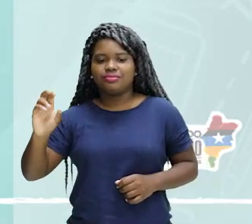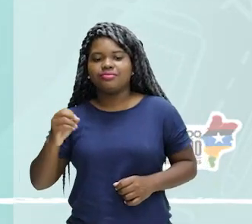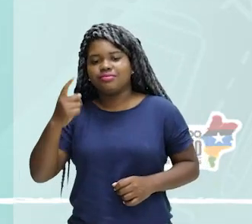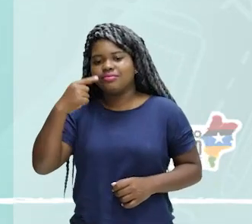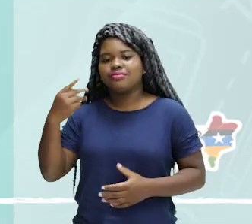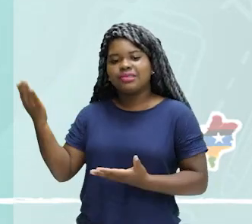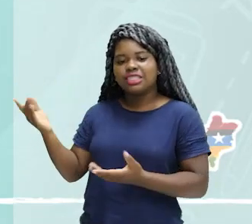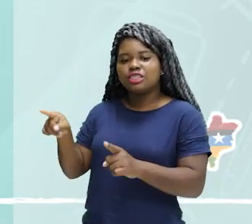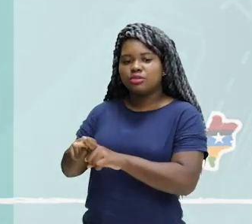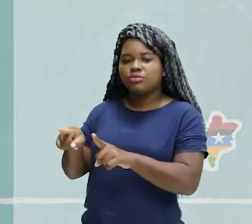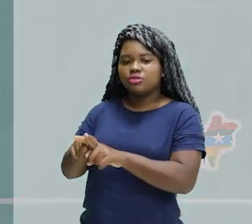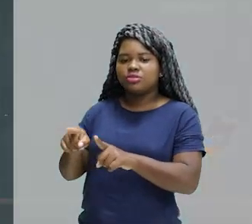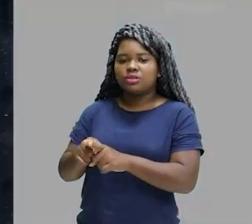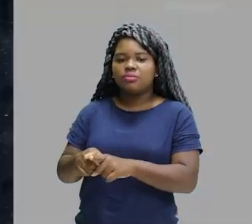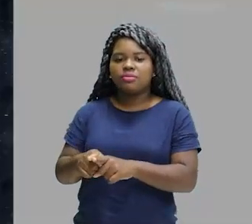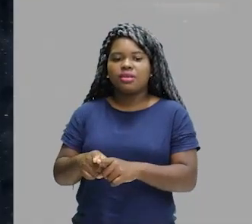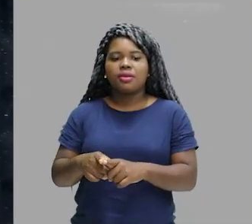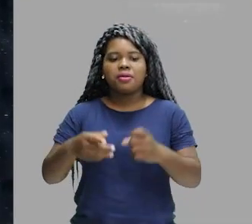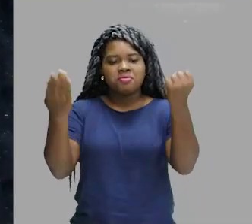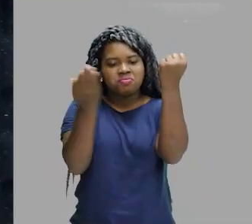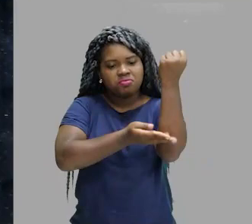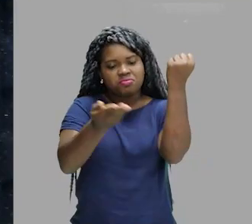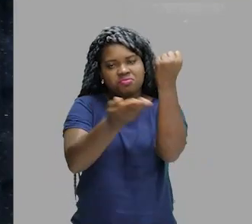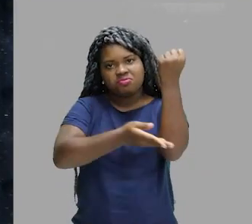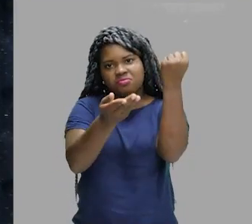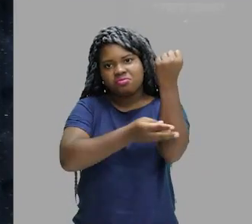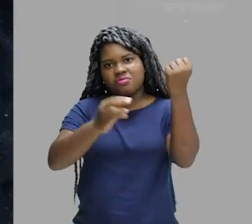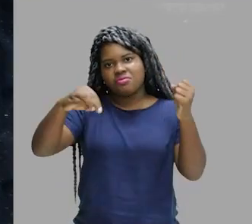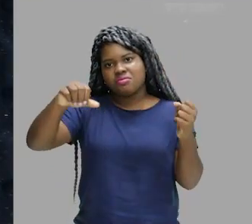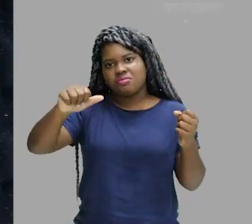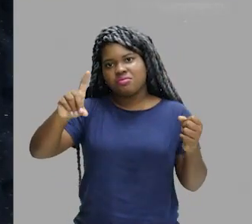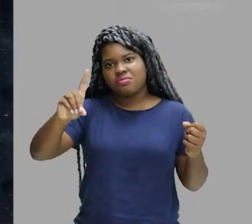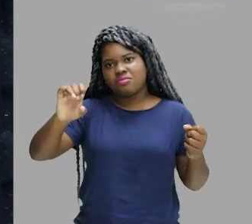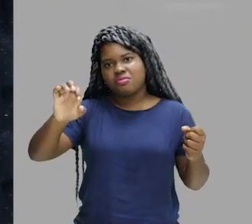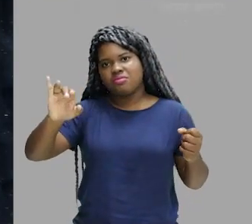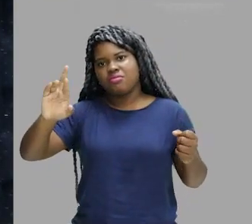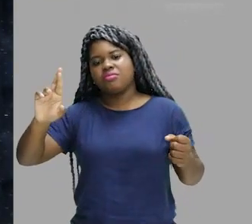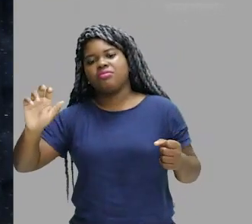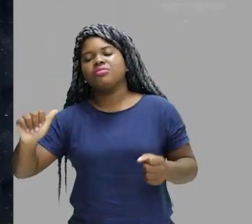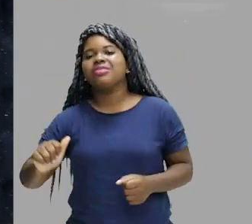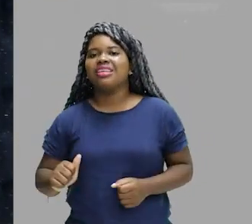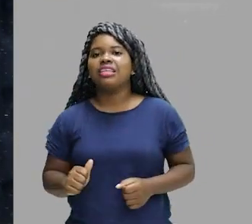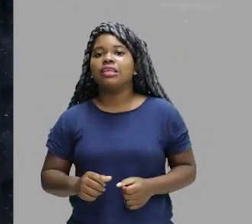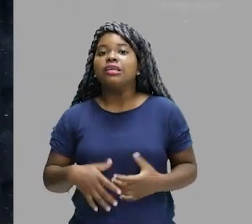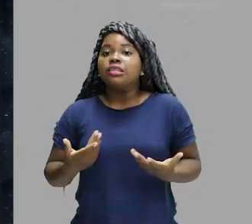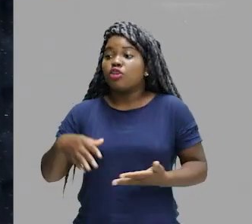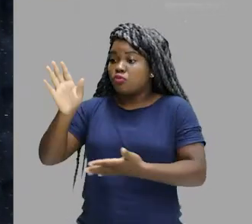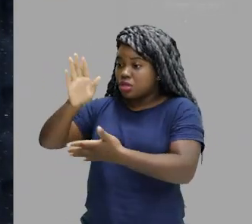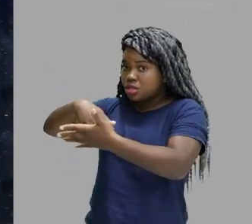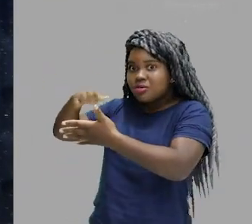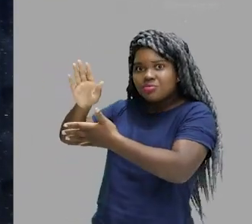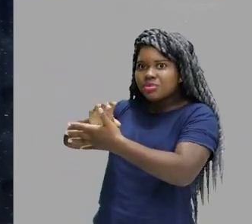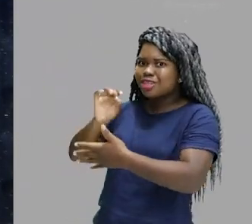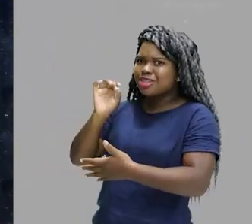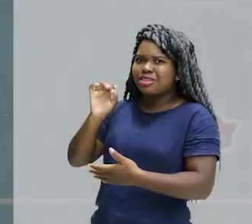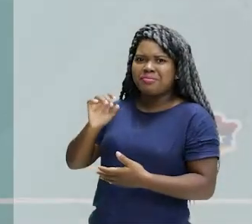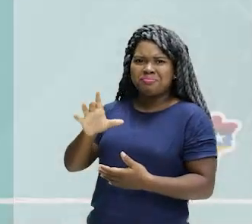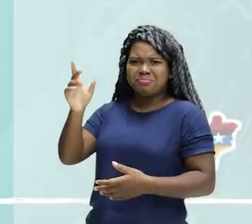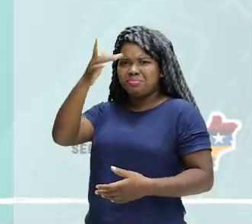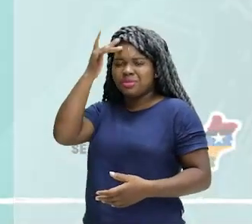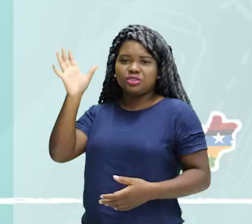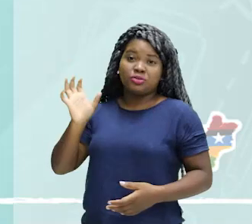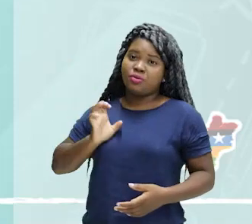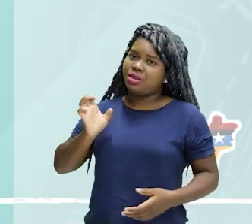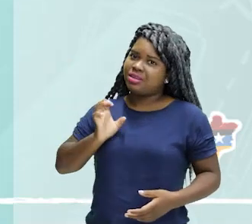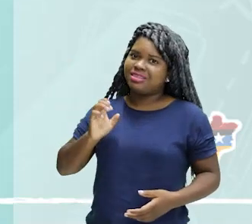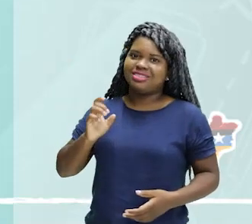cortadores de madeira, novamente o trabalho braçal, e ele não vai pintar gente rica, ele simplesmente pinta, né, o trabalho do campo, o trabalho pesado, e a